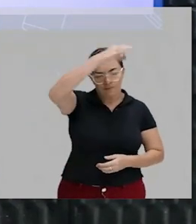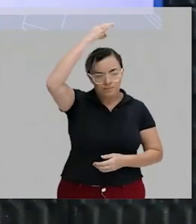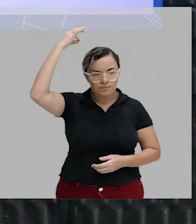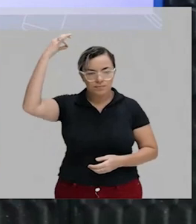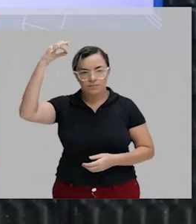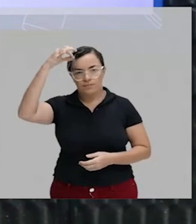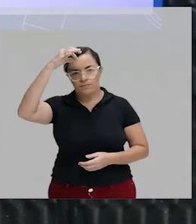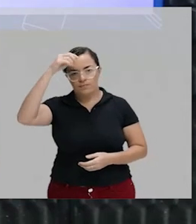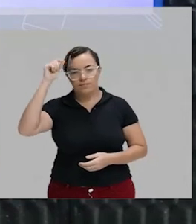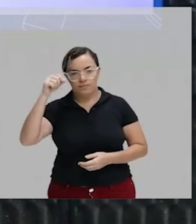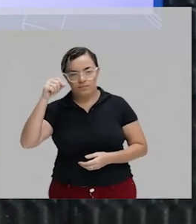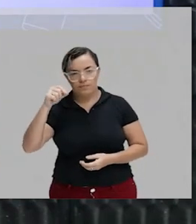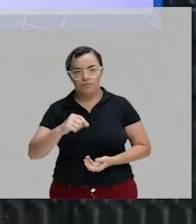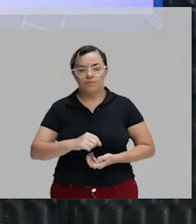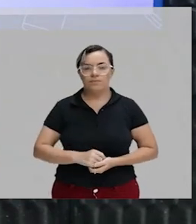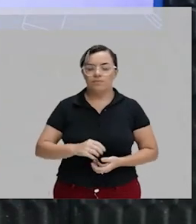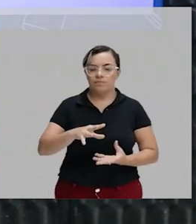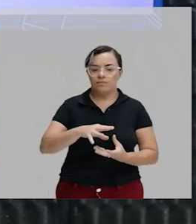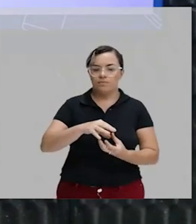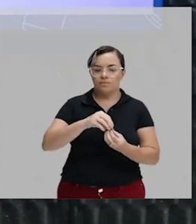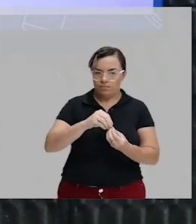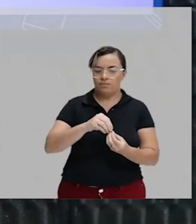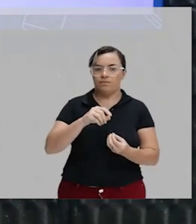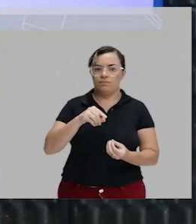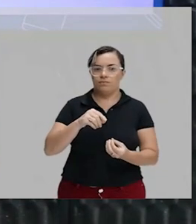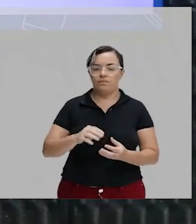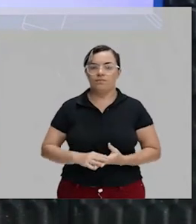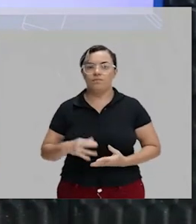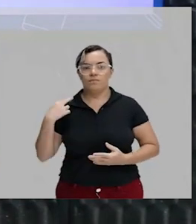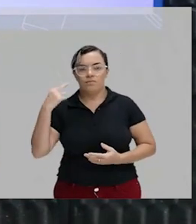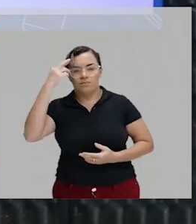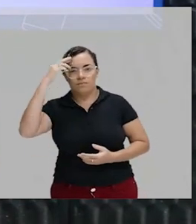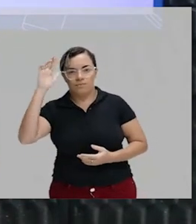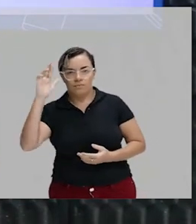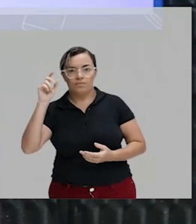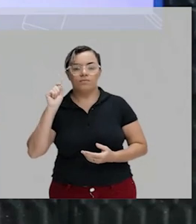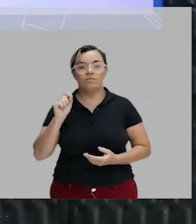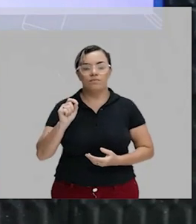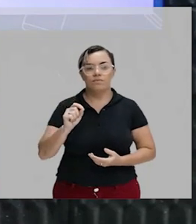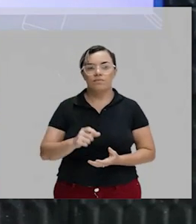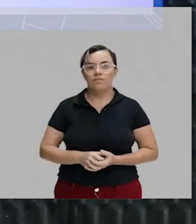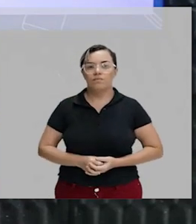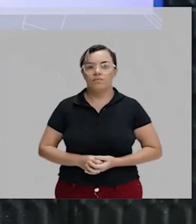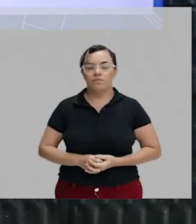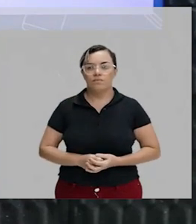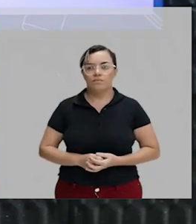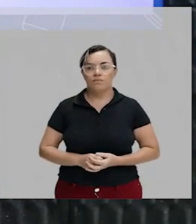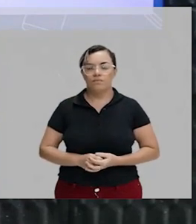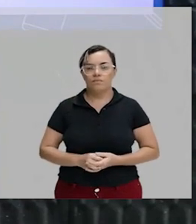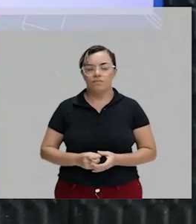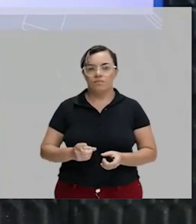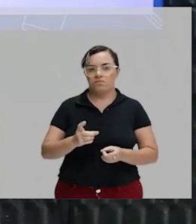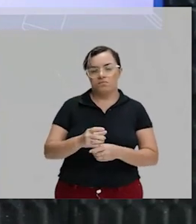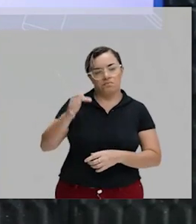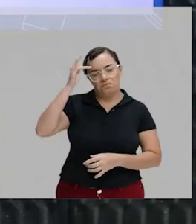é uma é uma forma é uma corrente é uma é uma religião onde eh Quando eu digo é uma